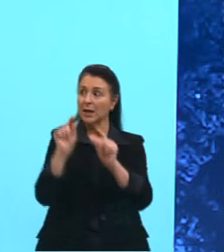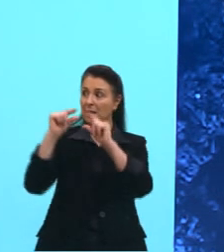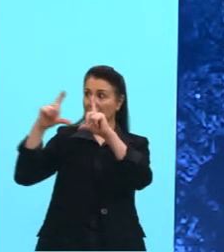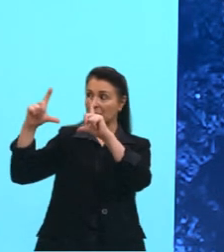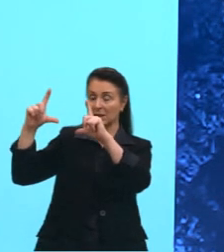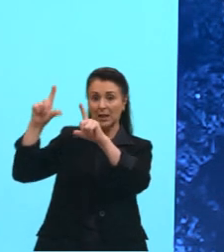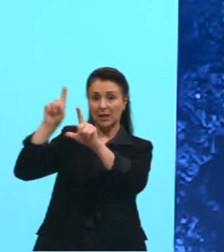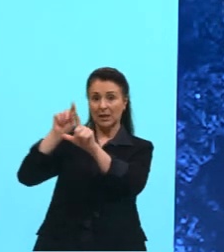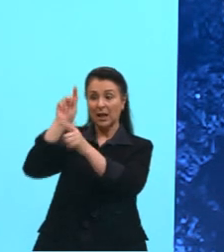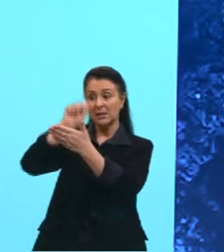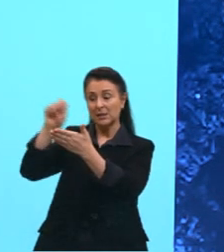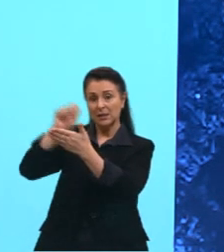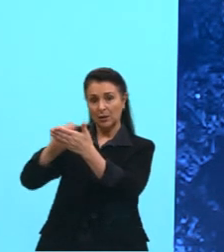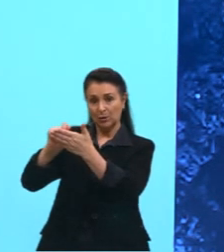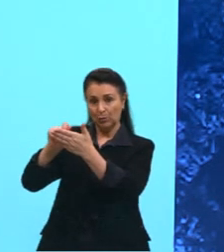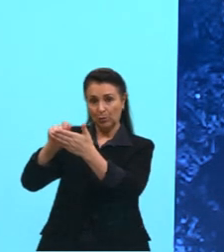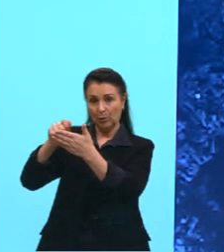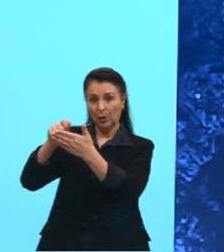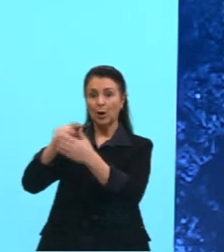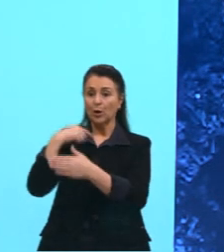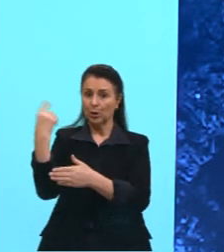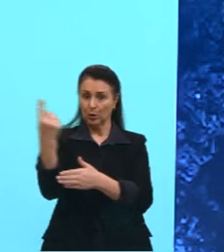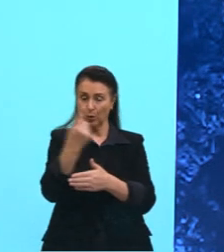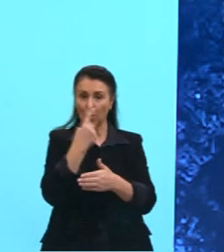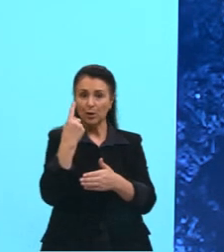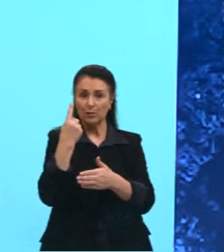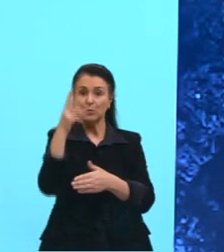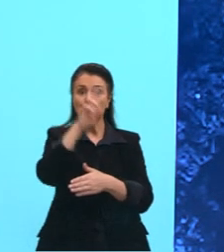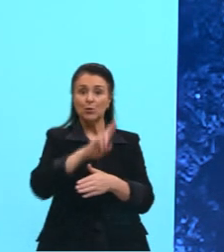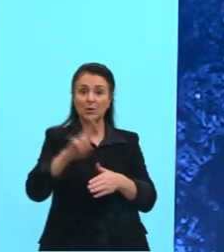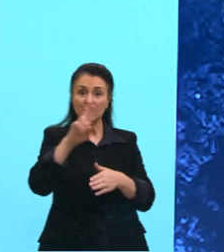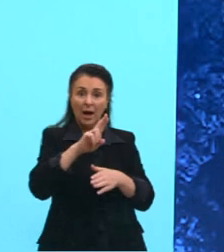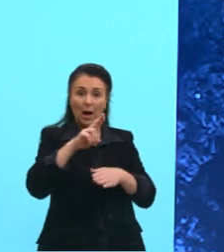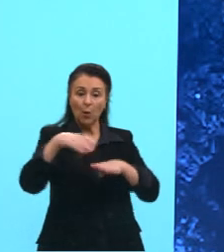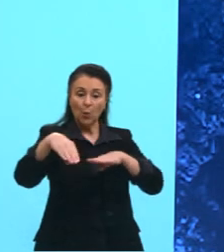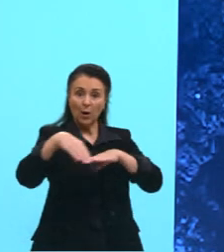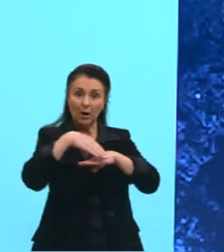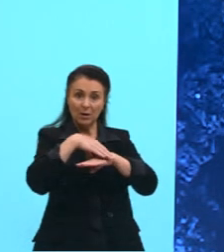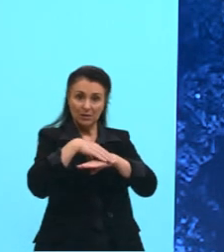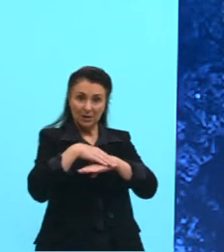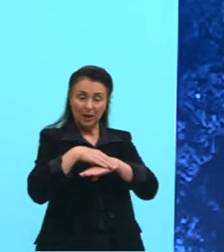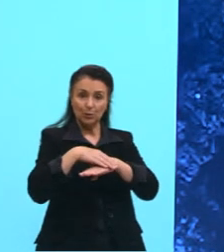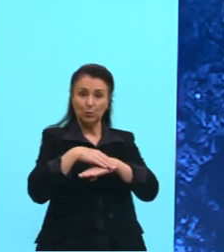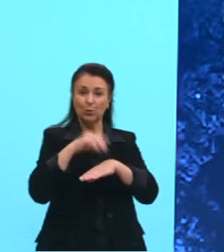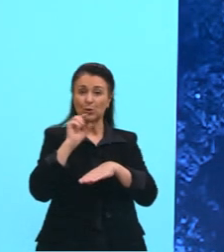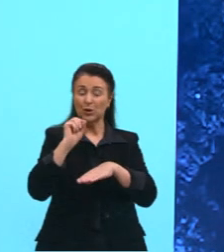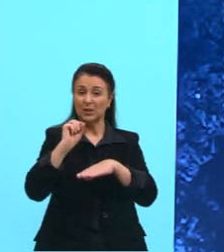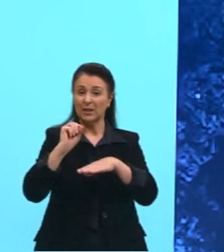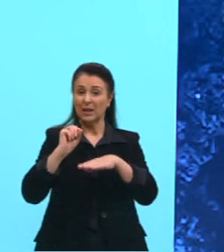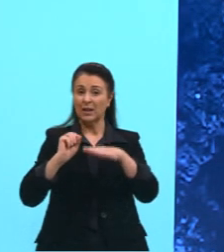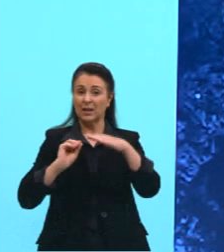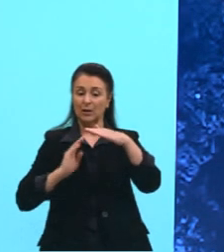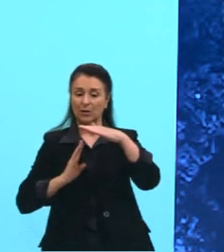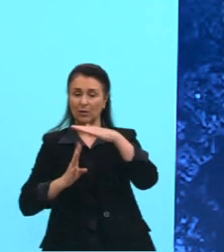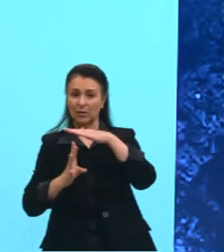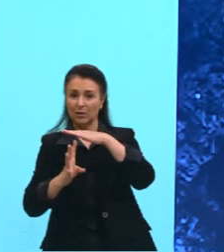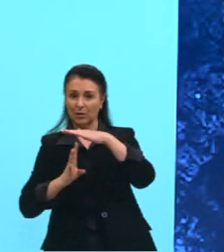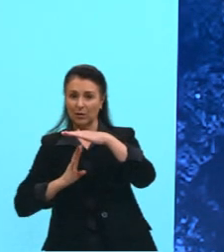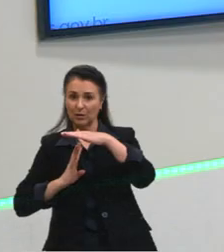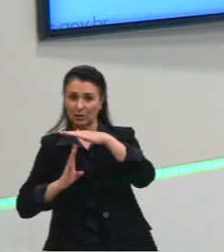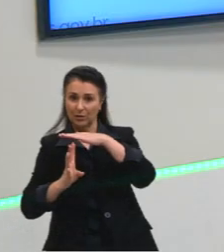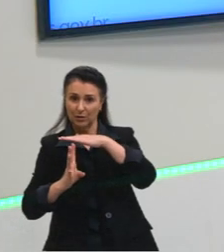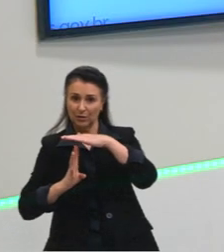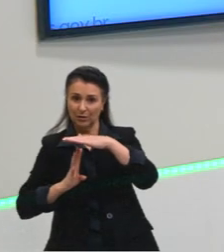dos refugiados e dar o primeiro passo para entender sua situação Tá então vamos